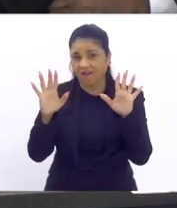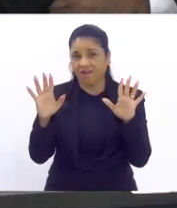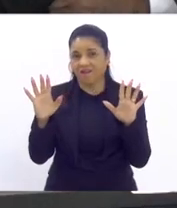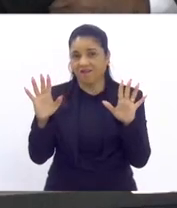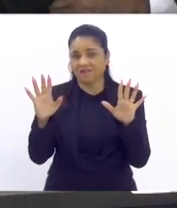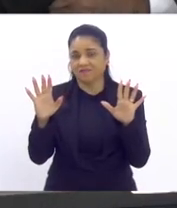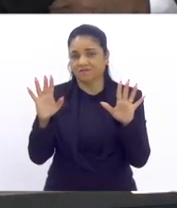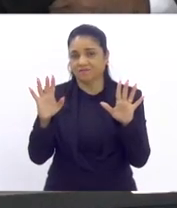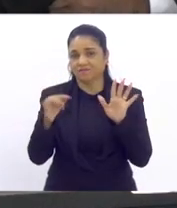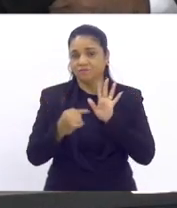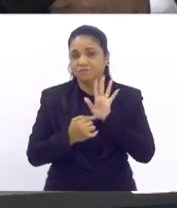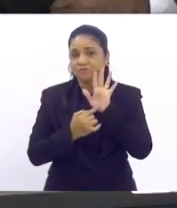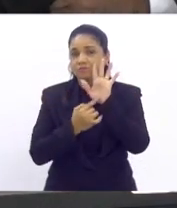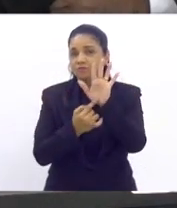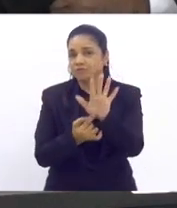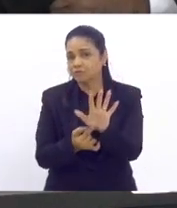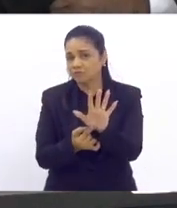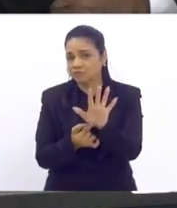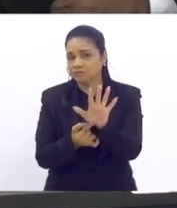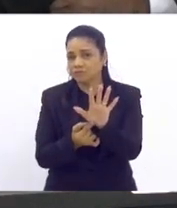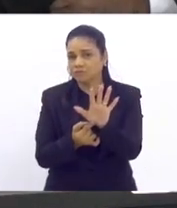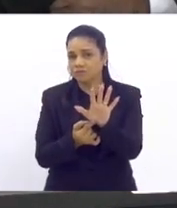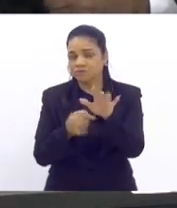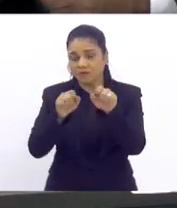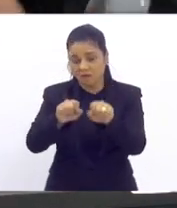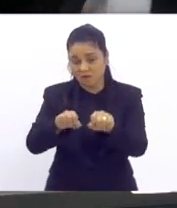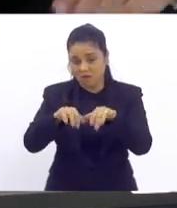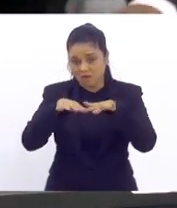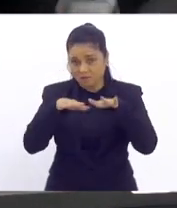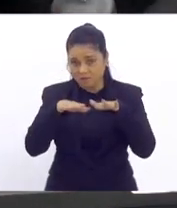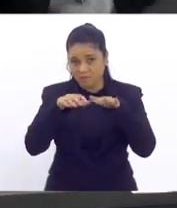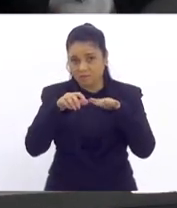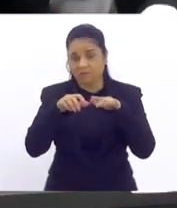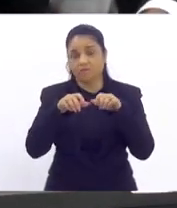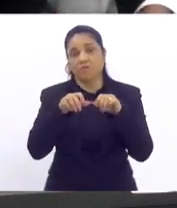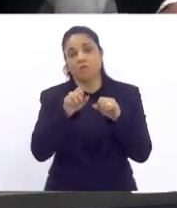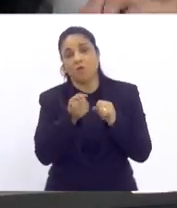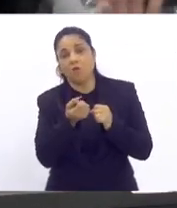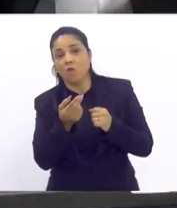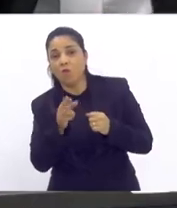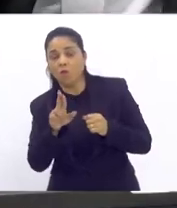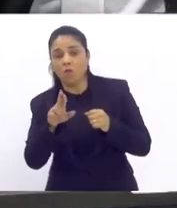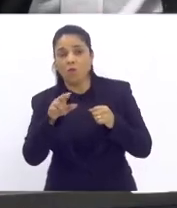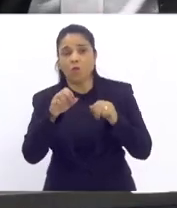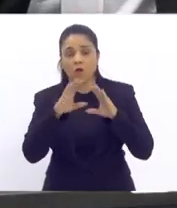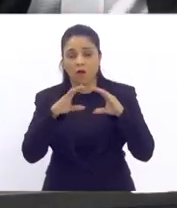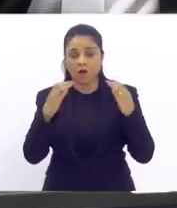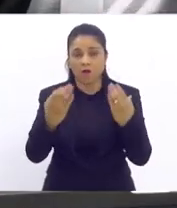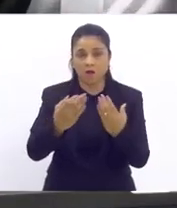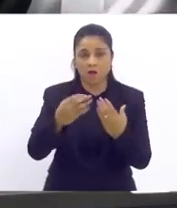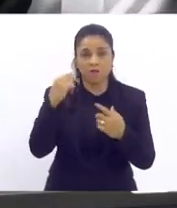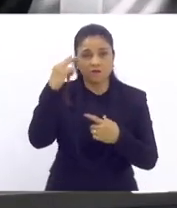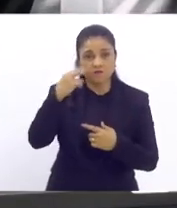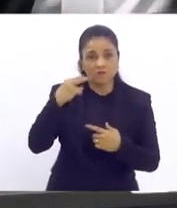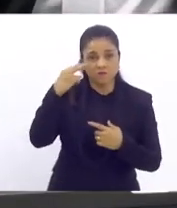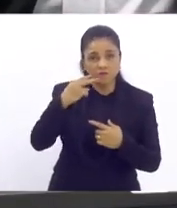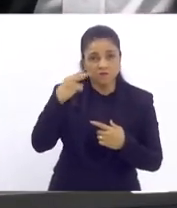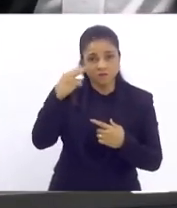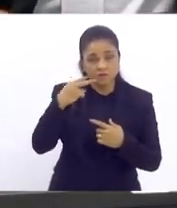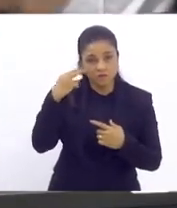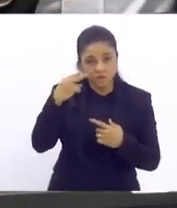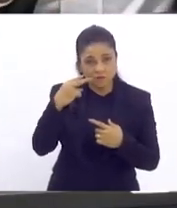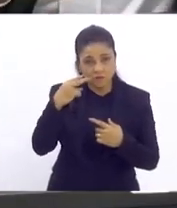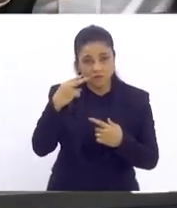atribuindo a assembleias ou Câmara de Vereadores para em vista da especificidade